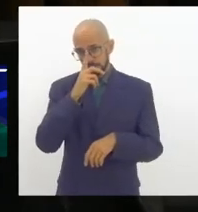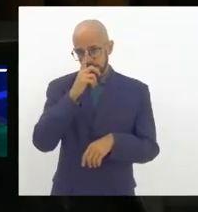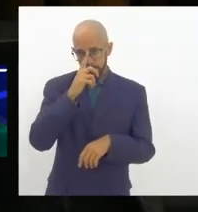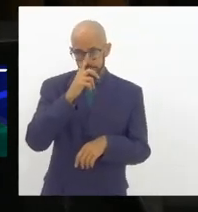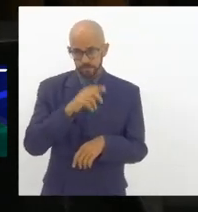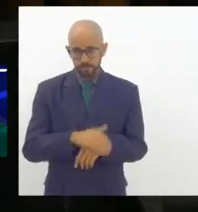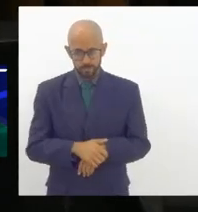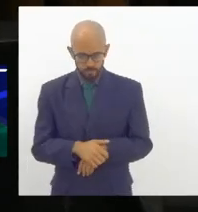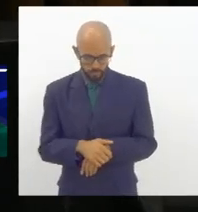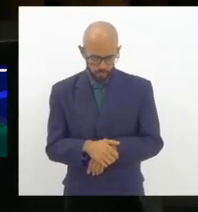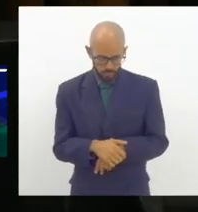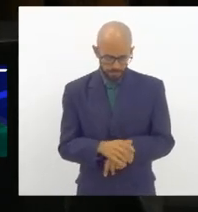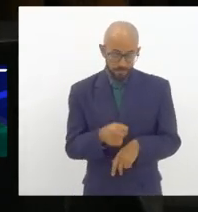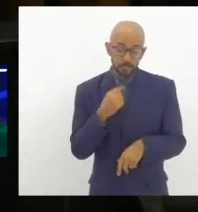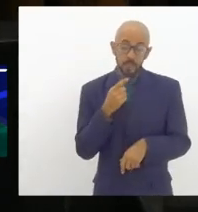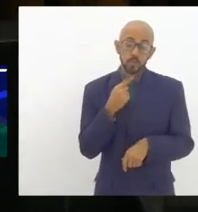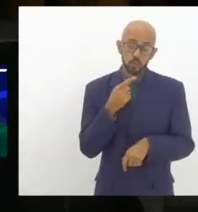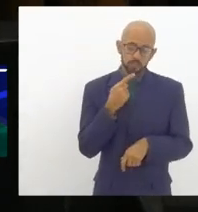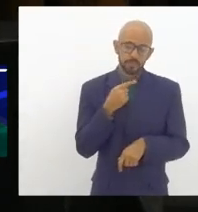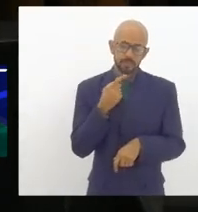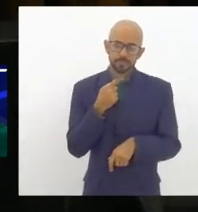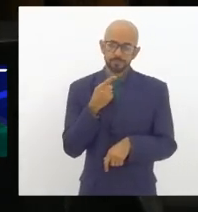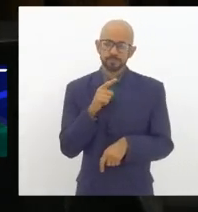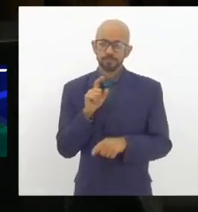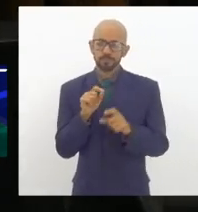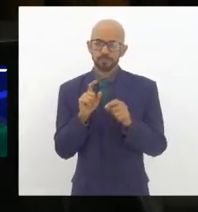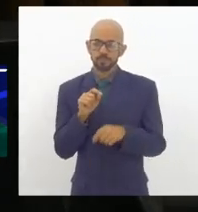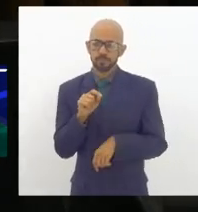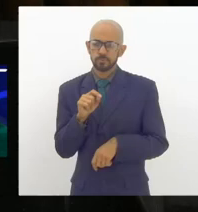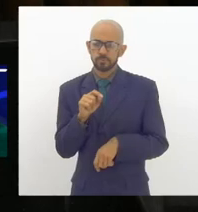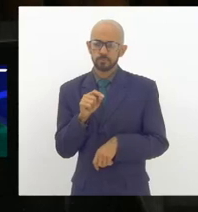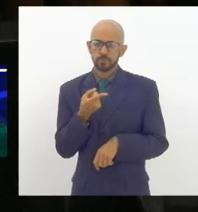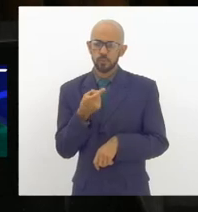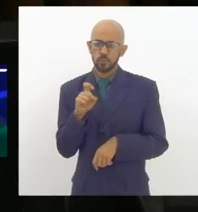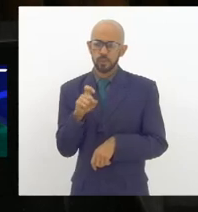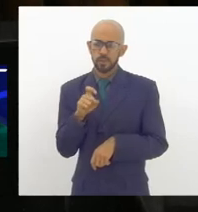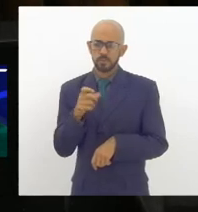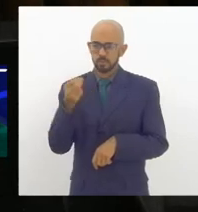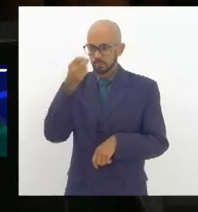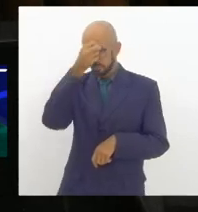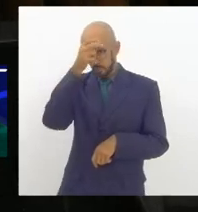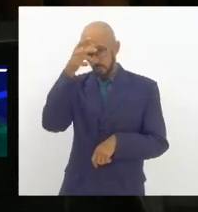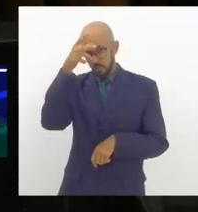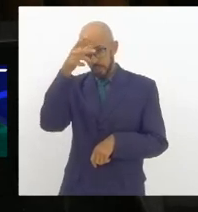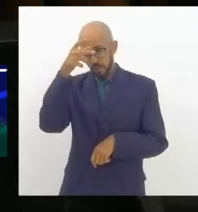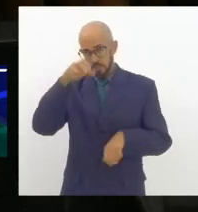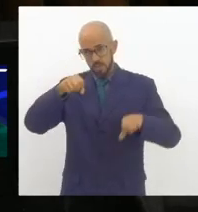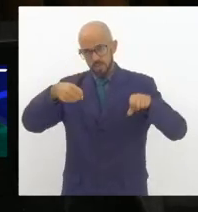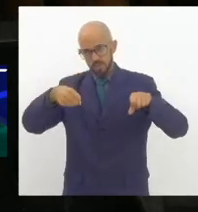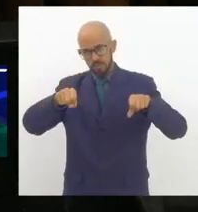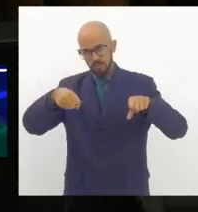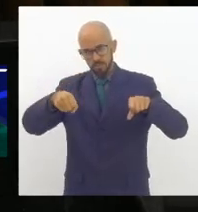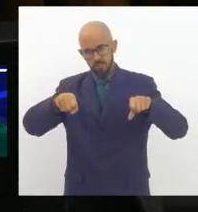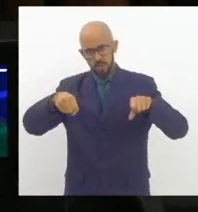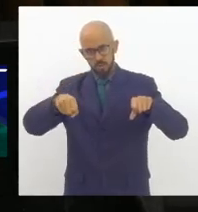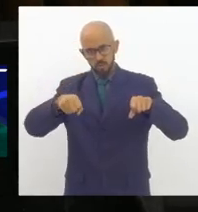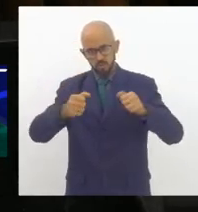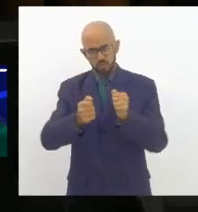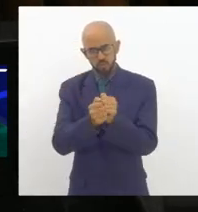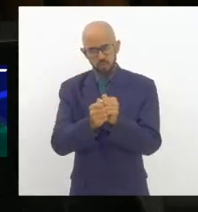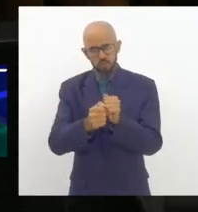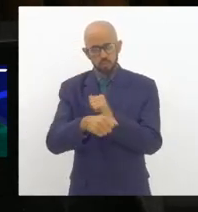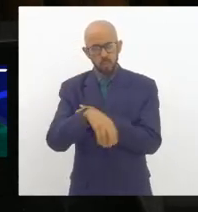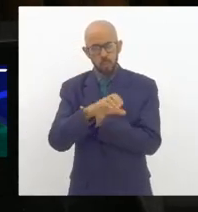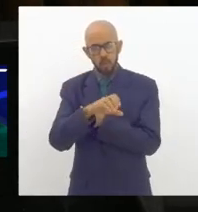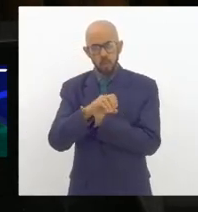fica aquela pergunta e o ex-prefeito e andando de moto no coração do Comando